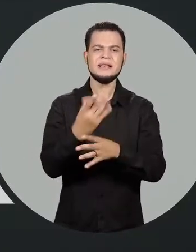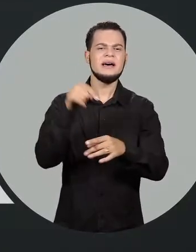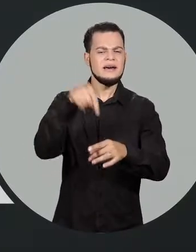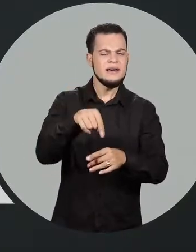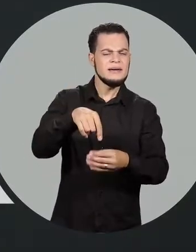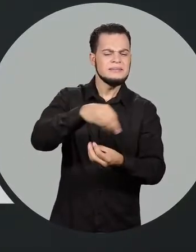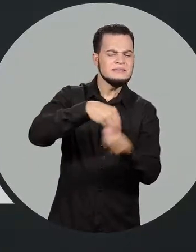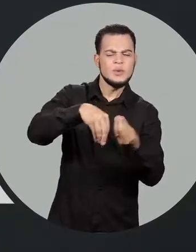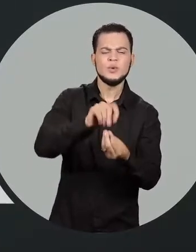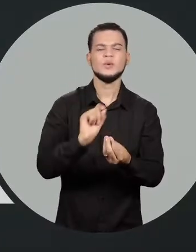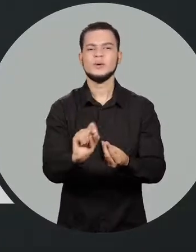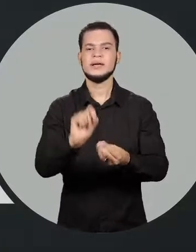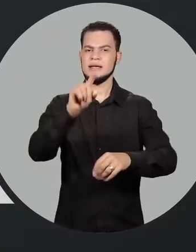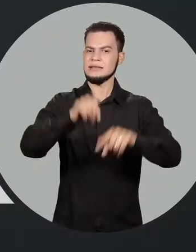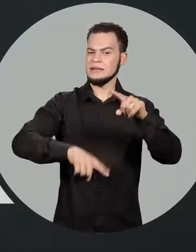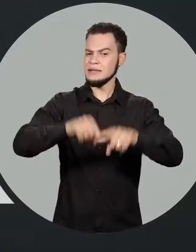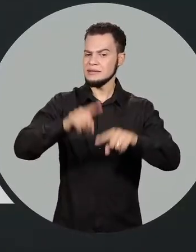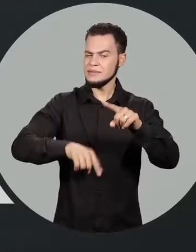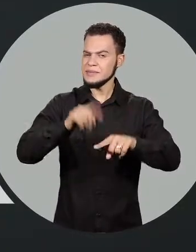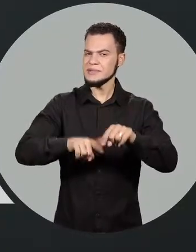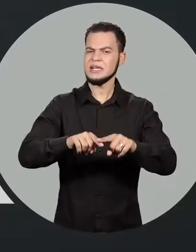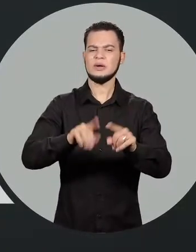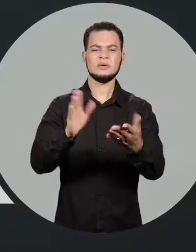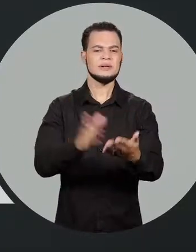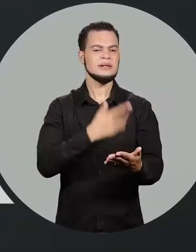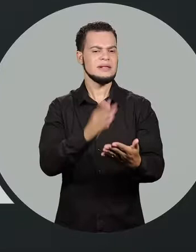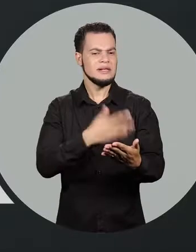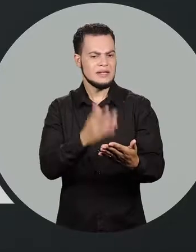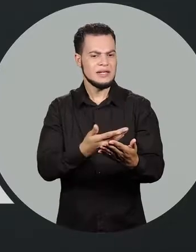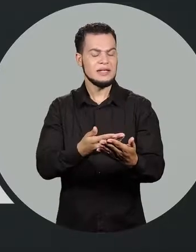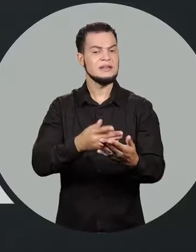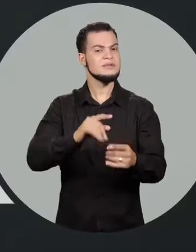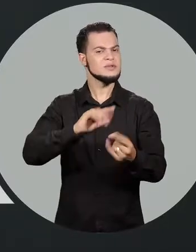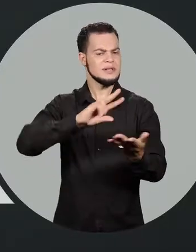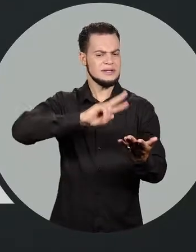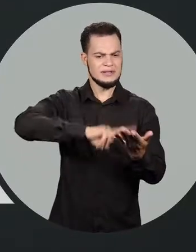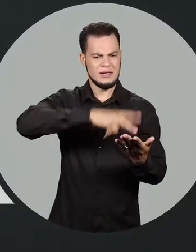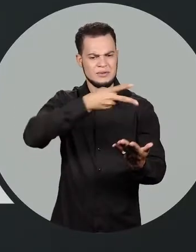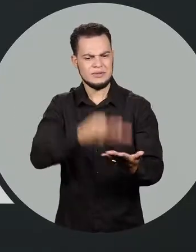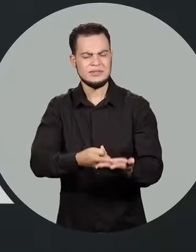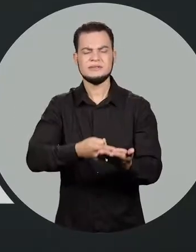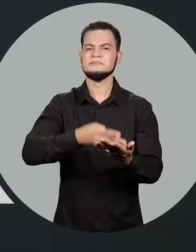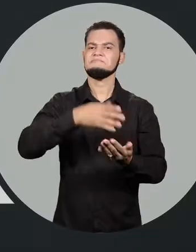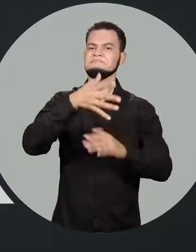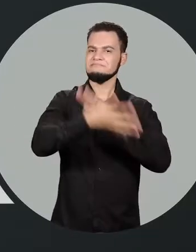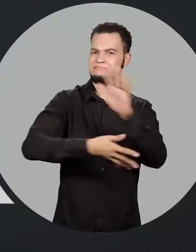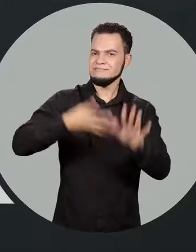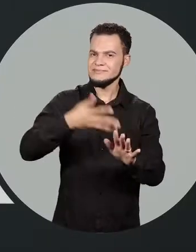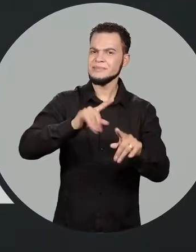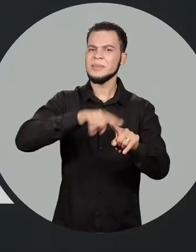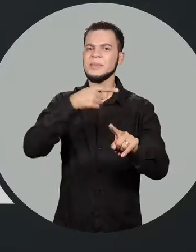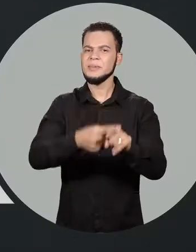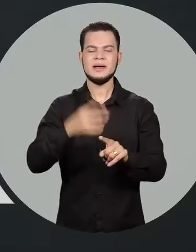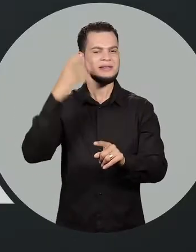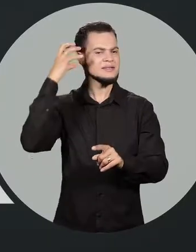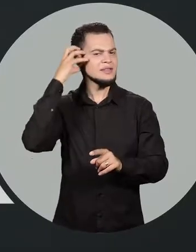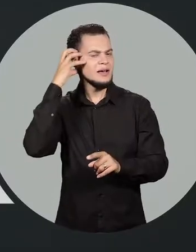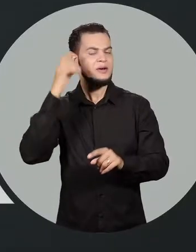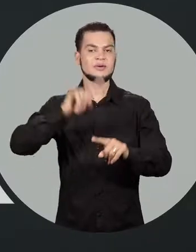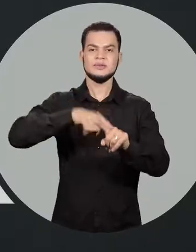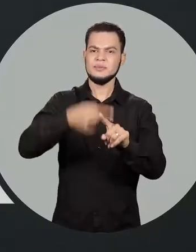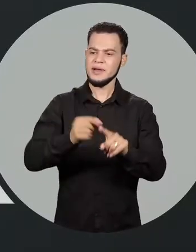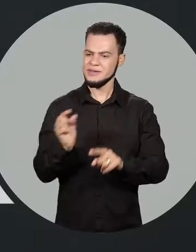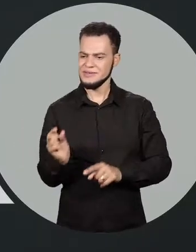os professores e estudantes, tutoriais das atividades sugeridas traduzidos em Libras, áudio e e-book armazenados